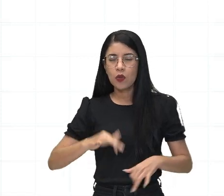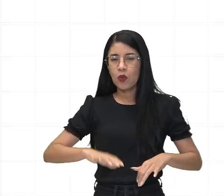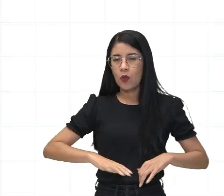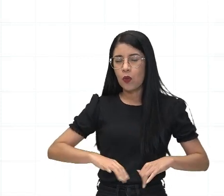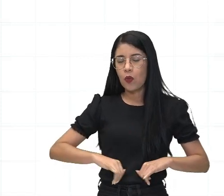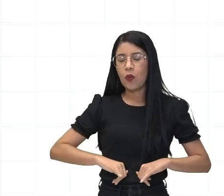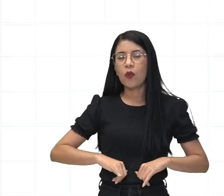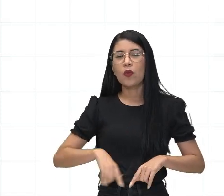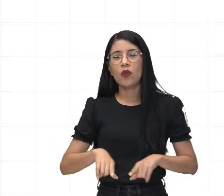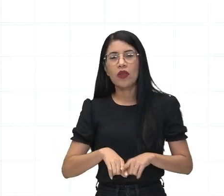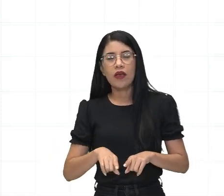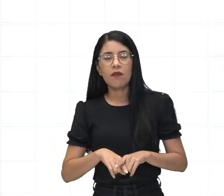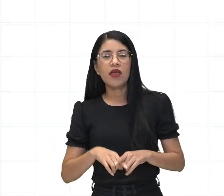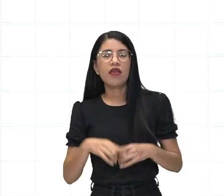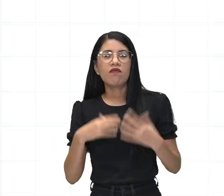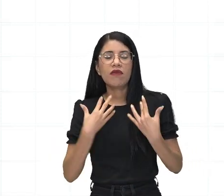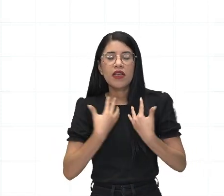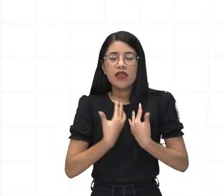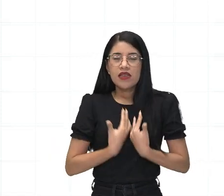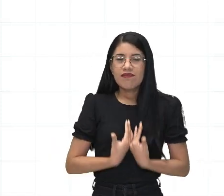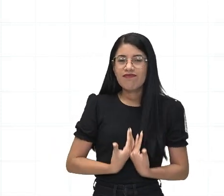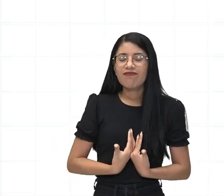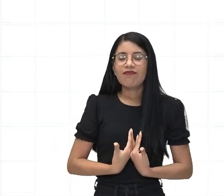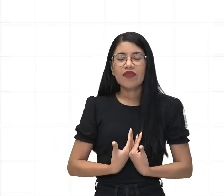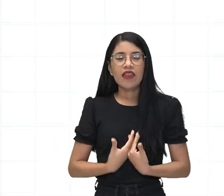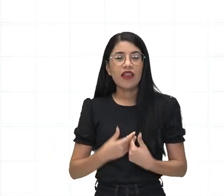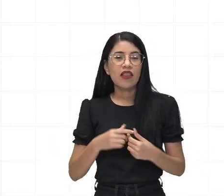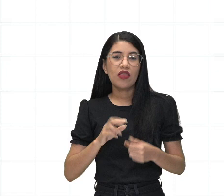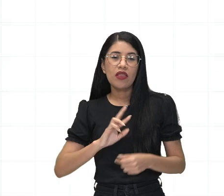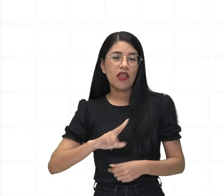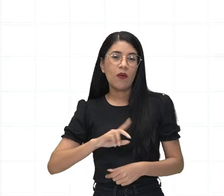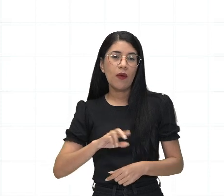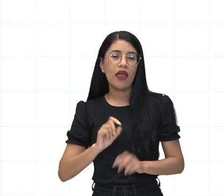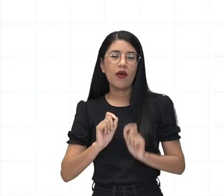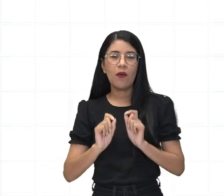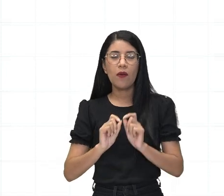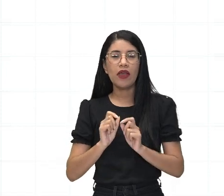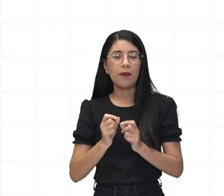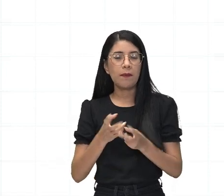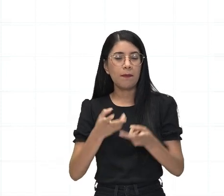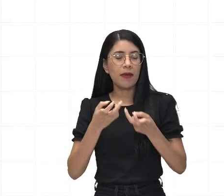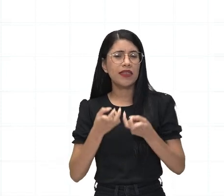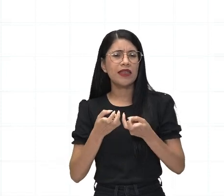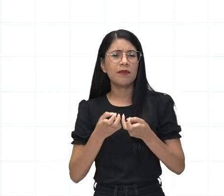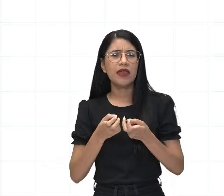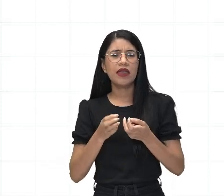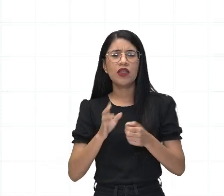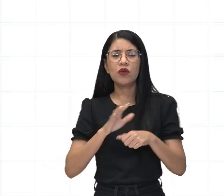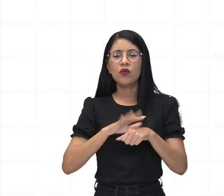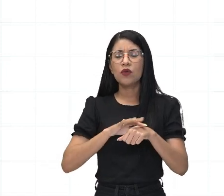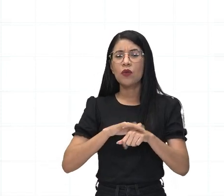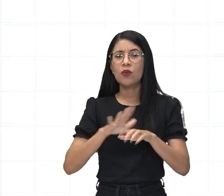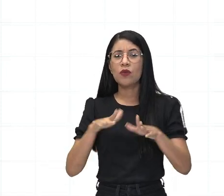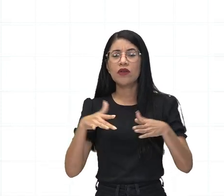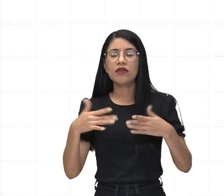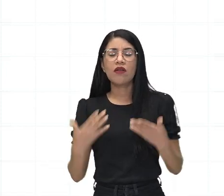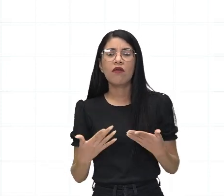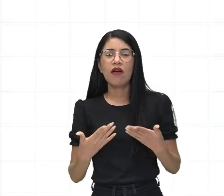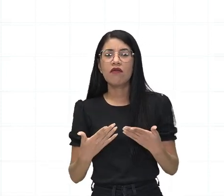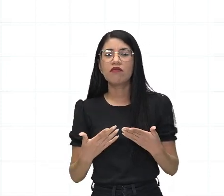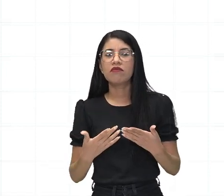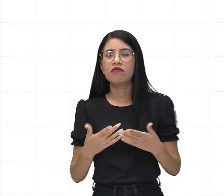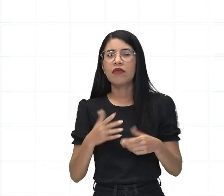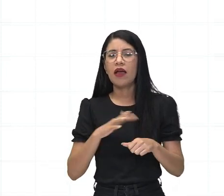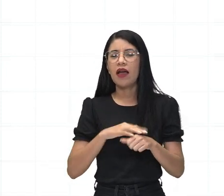né, fadiga, eles não são possíveis de distinguir que doença ali está no nosso